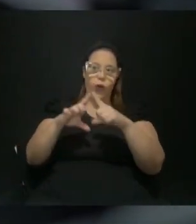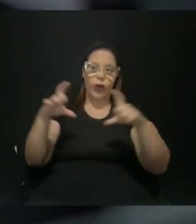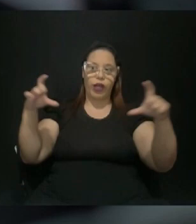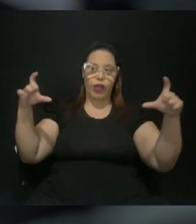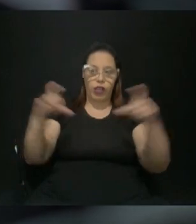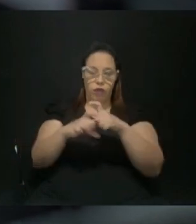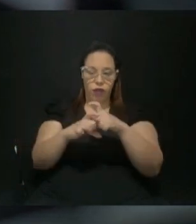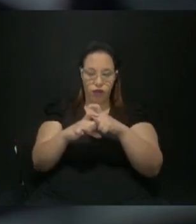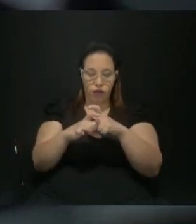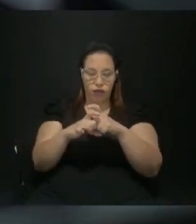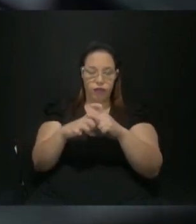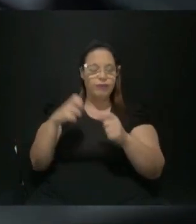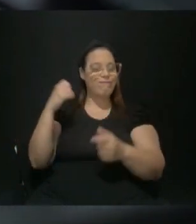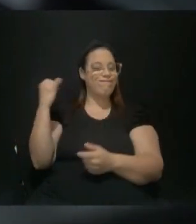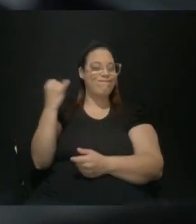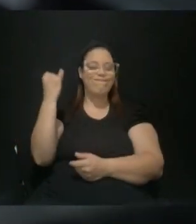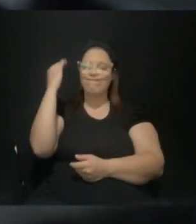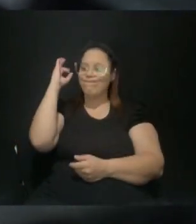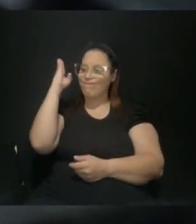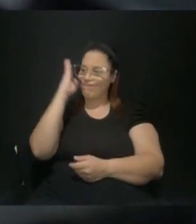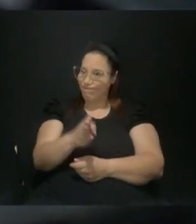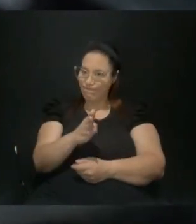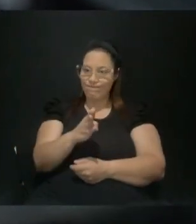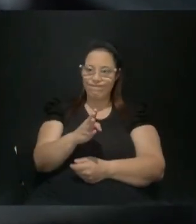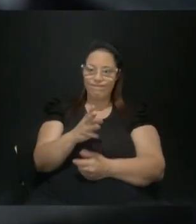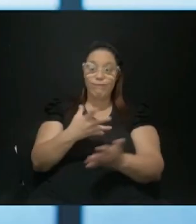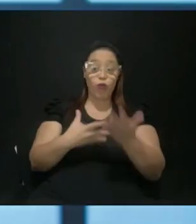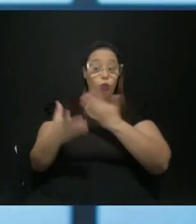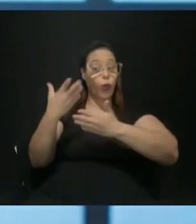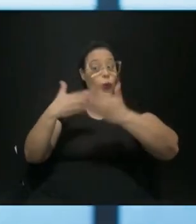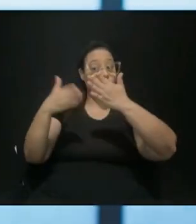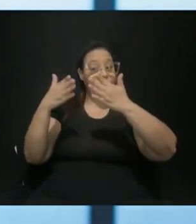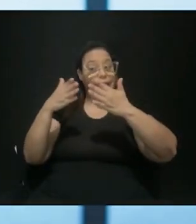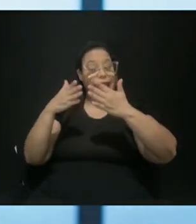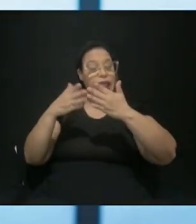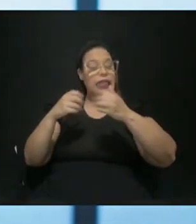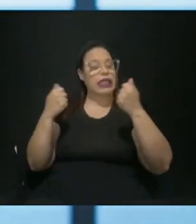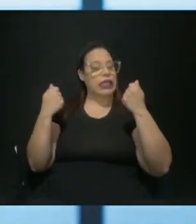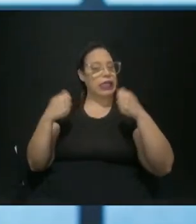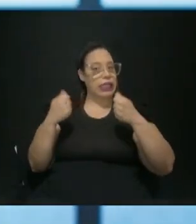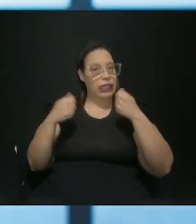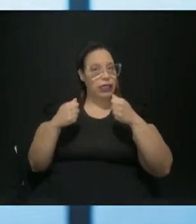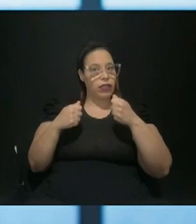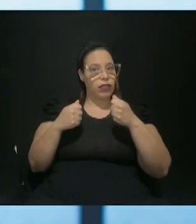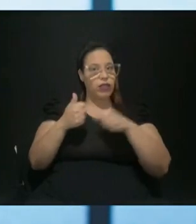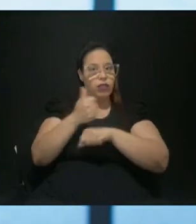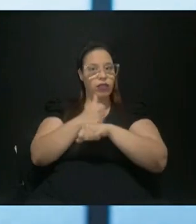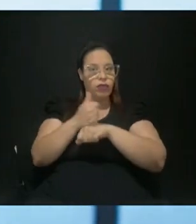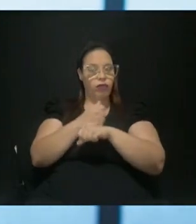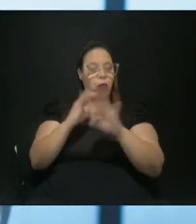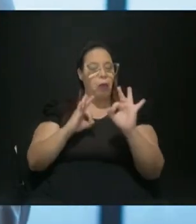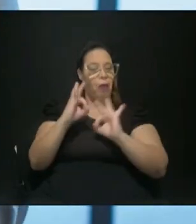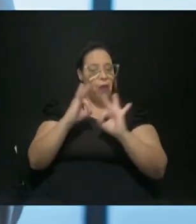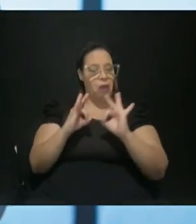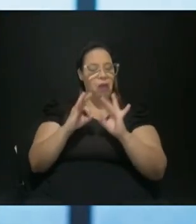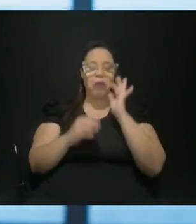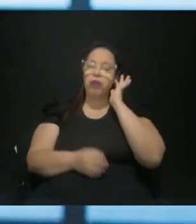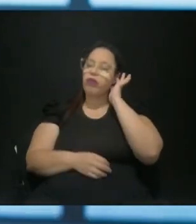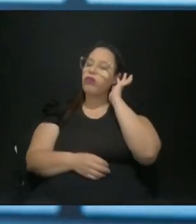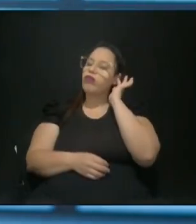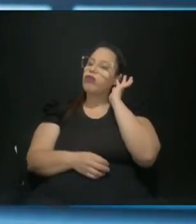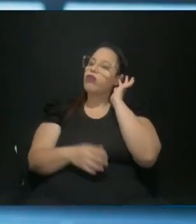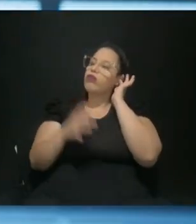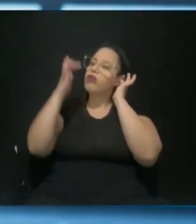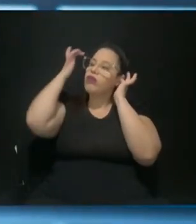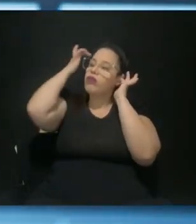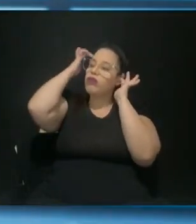extremamente necessária e que tem demanda de necessidade de um profissional bem formado nessa área. E você acha ali que, por exemplo, o